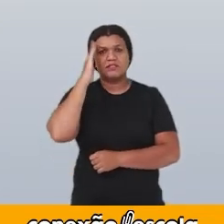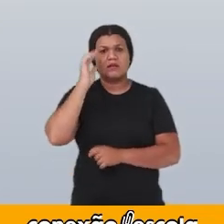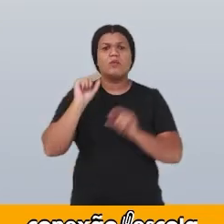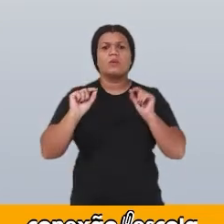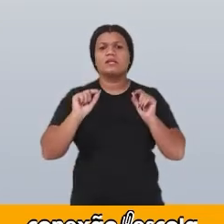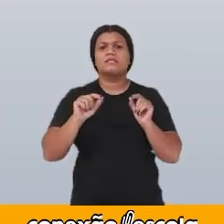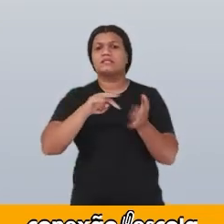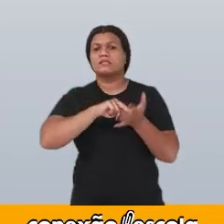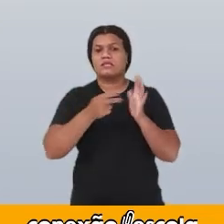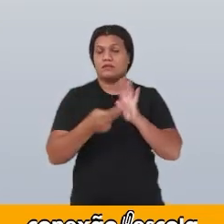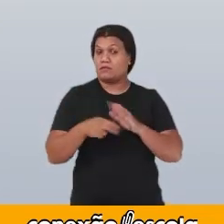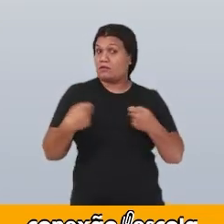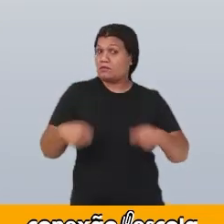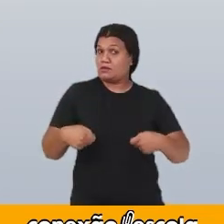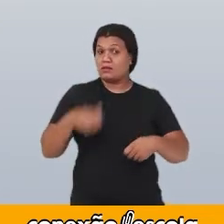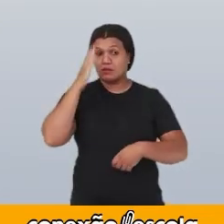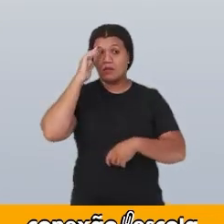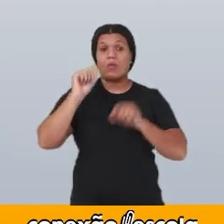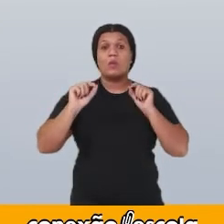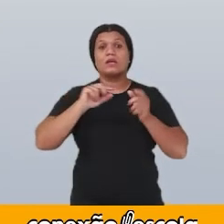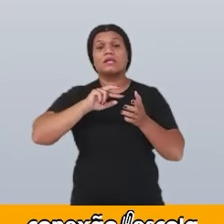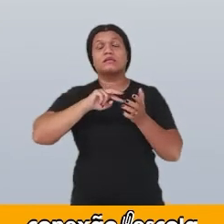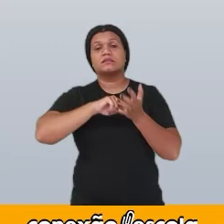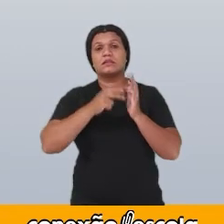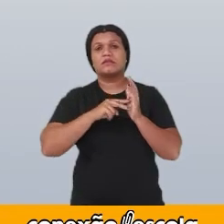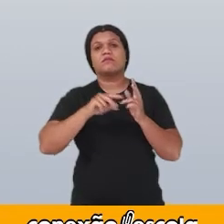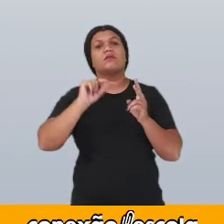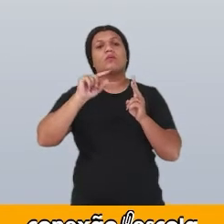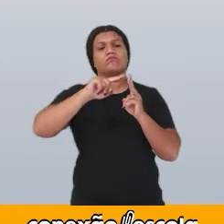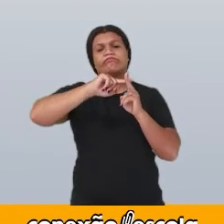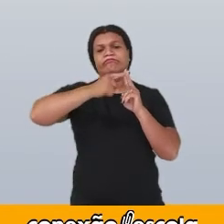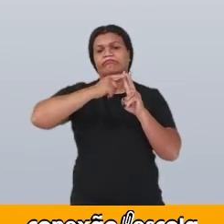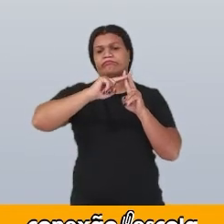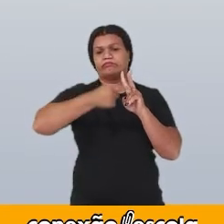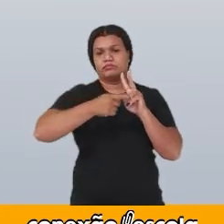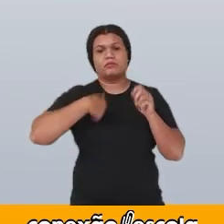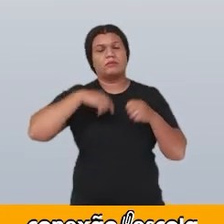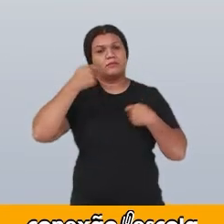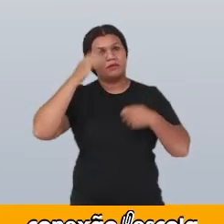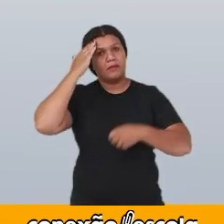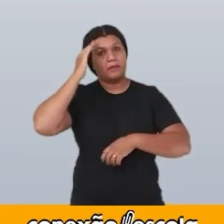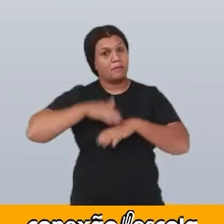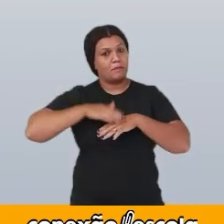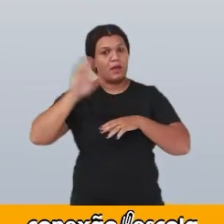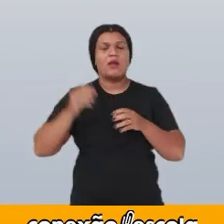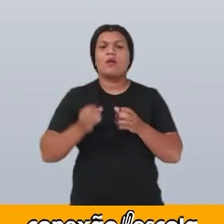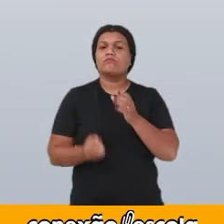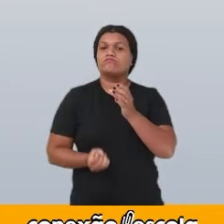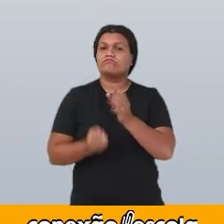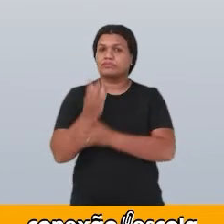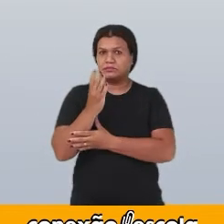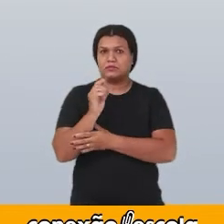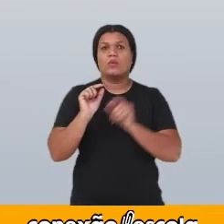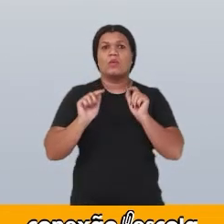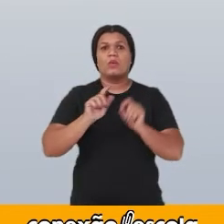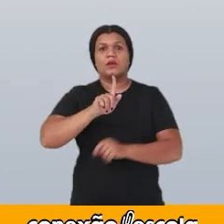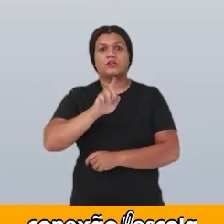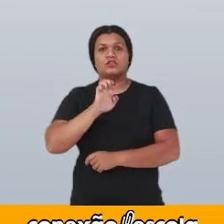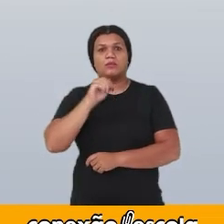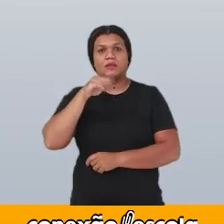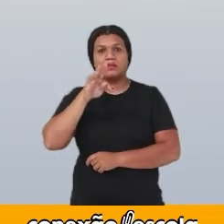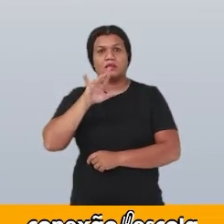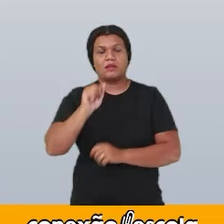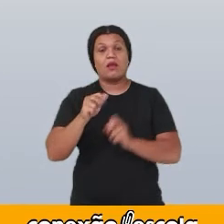o que é ângulo? Vamos aprender isso e um pouco mais. Origem da geometria. A geometria, assim como